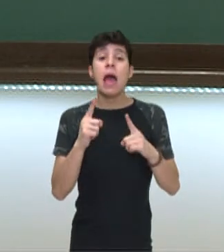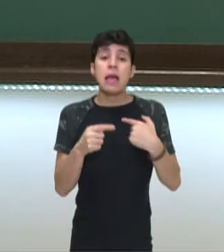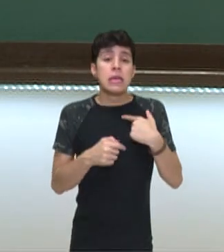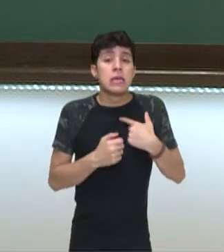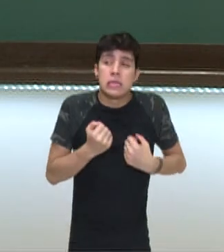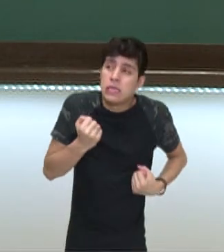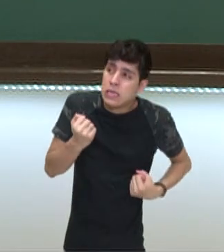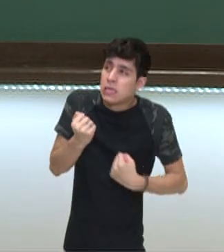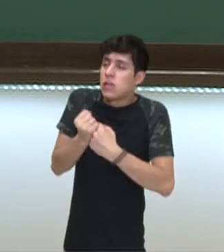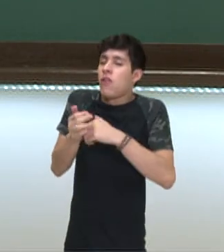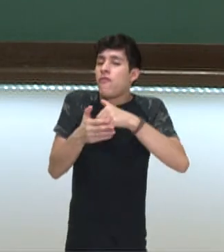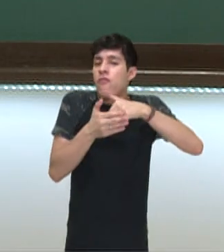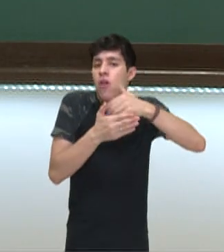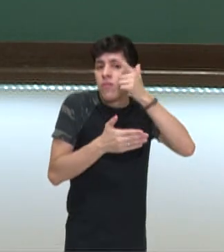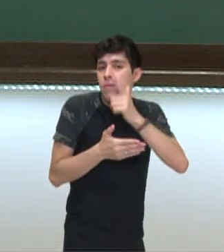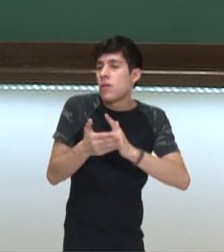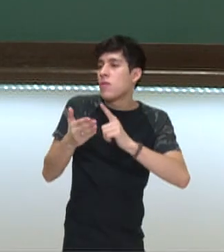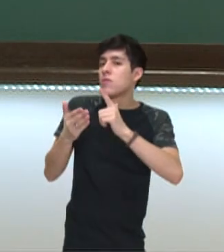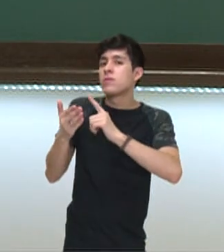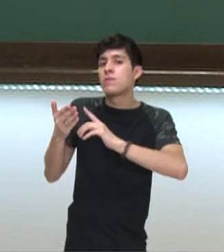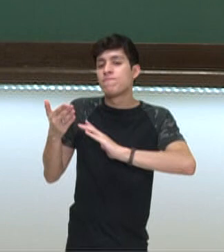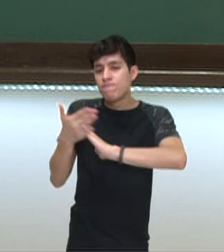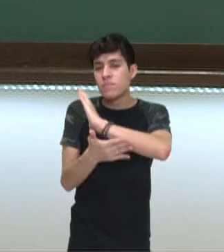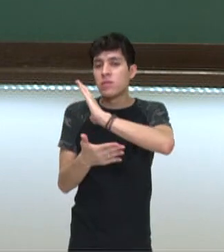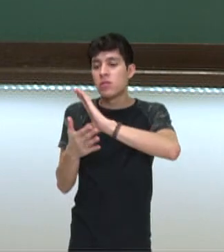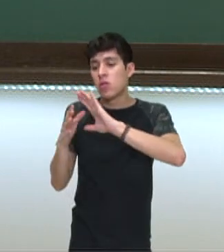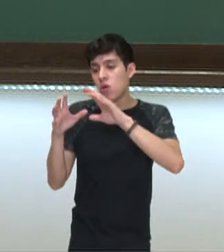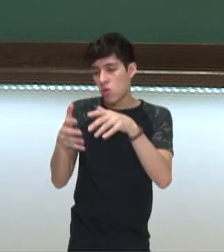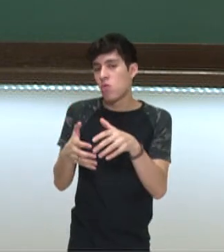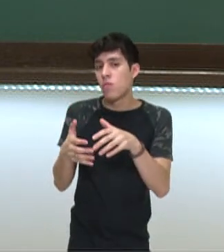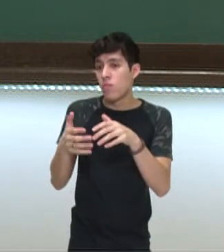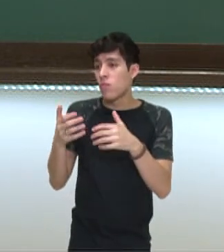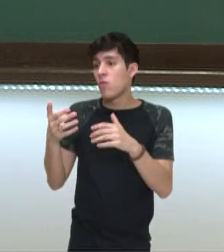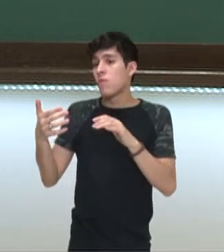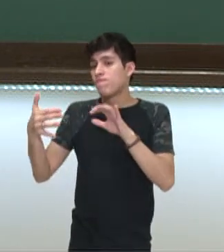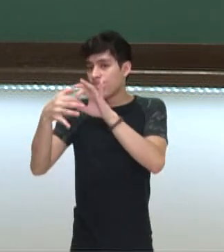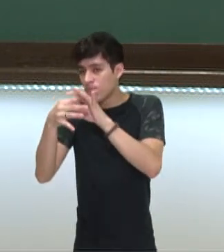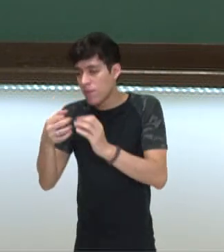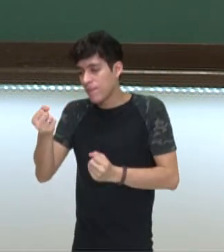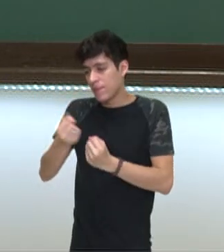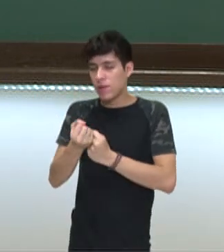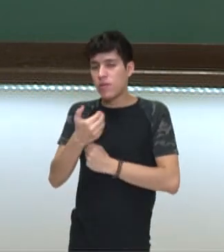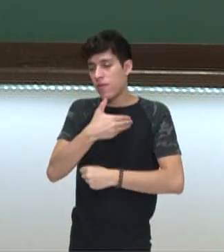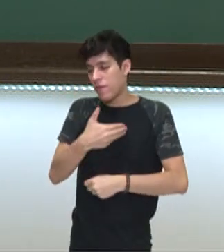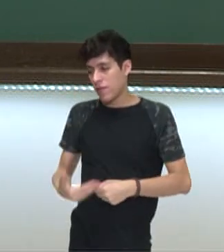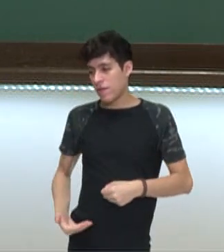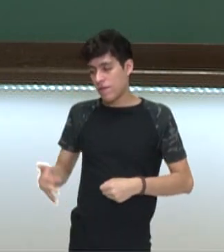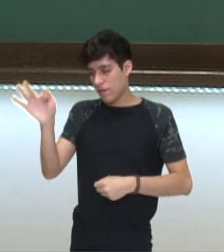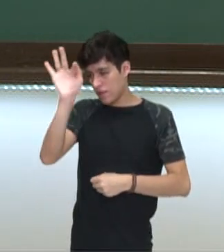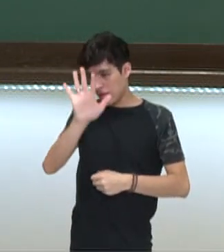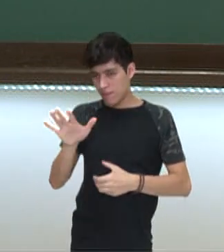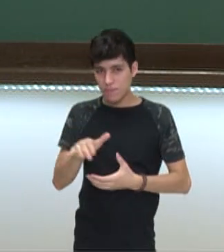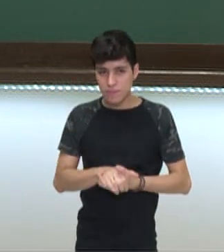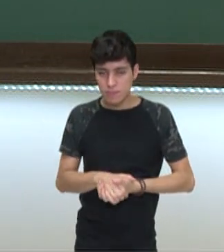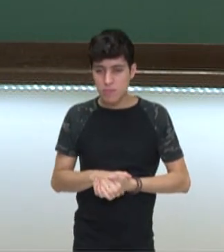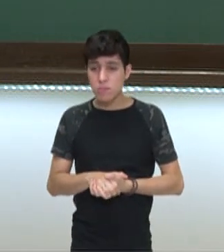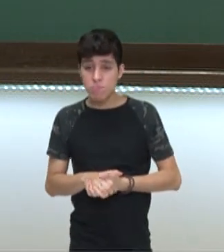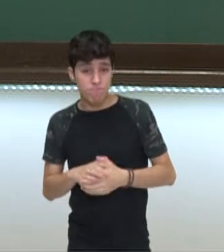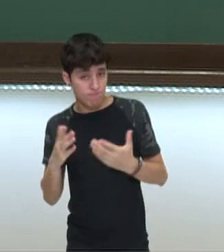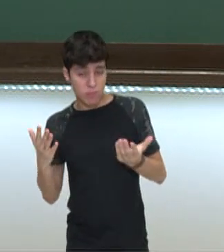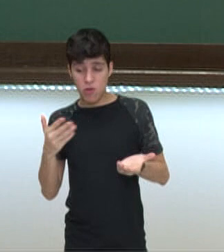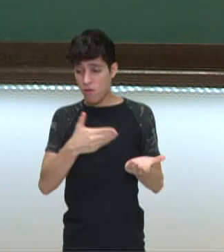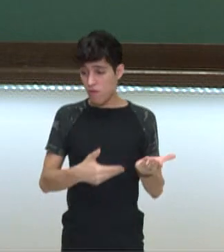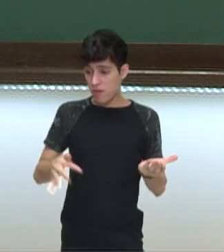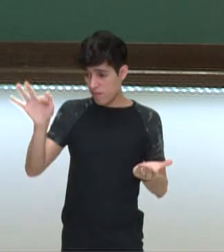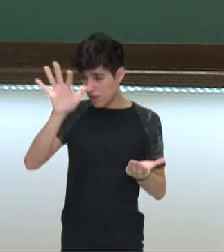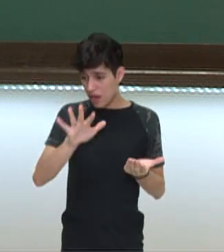falar, para eleger bancadas pró-governo federal. De forma que nem o governo federal, nem os governos